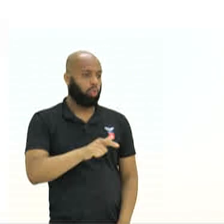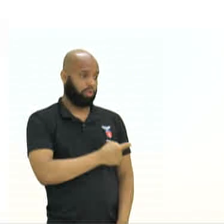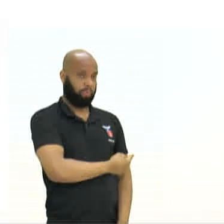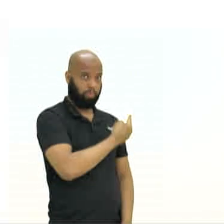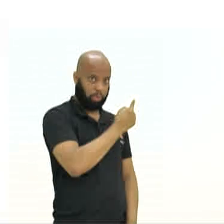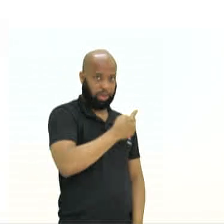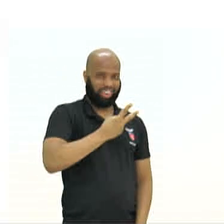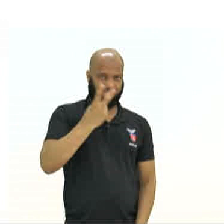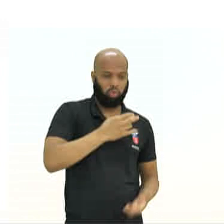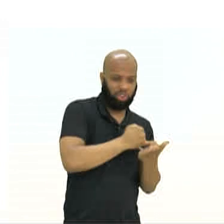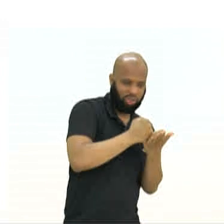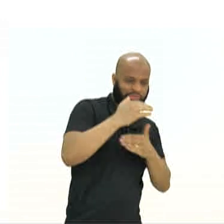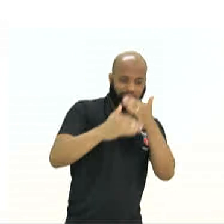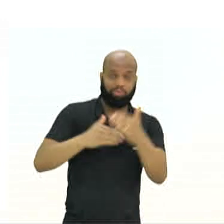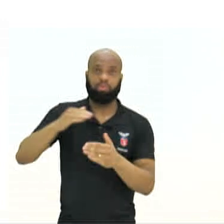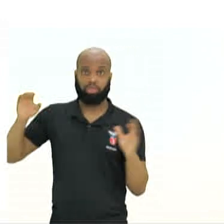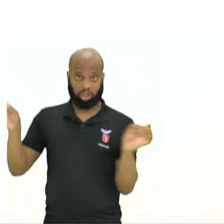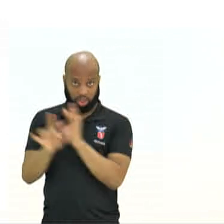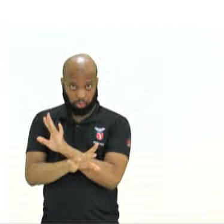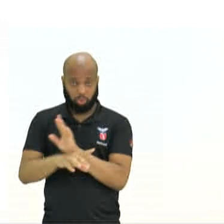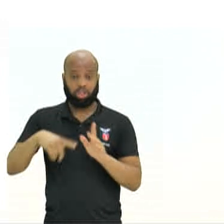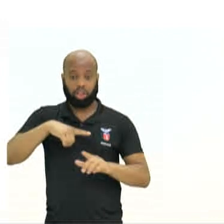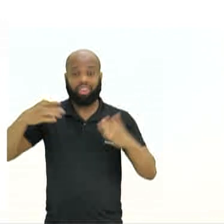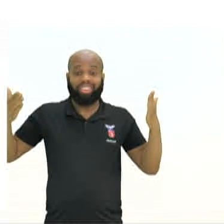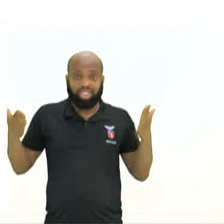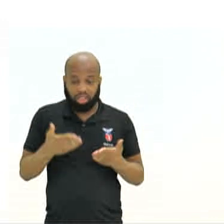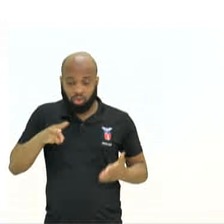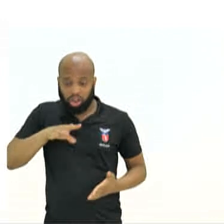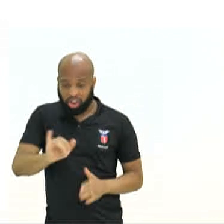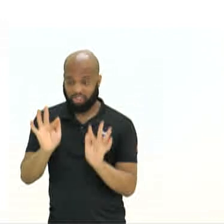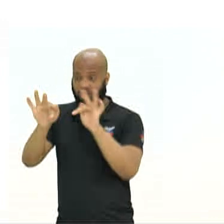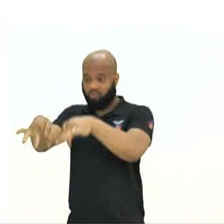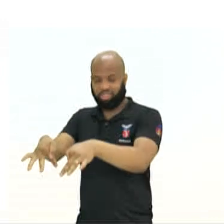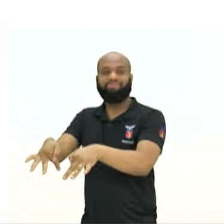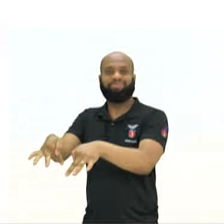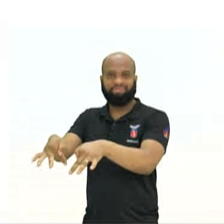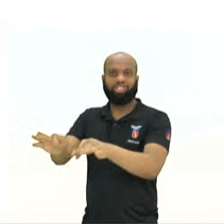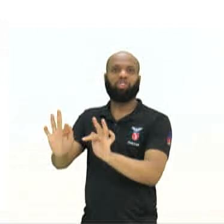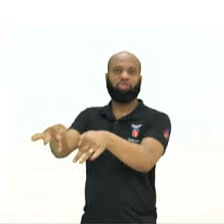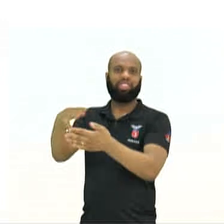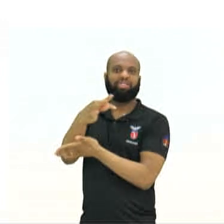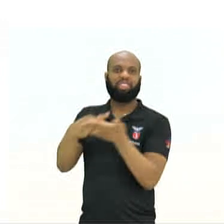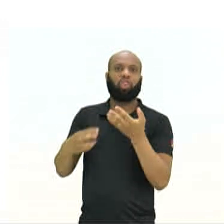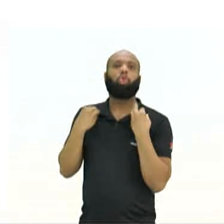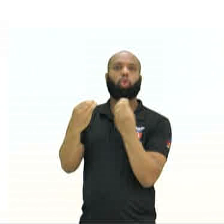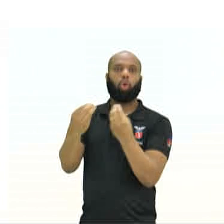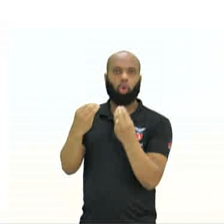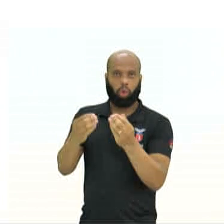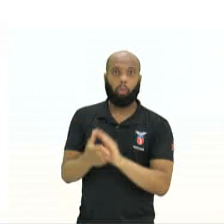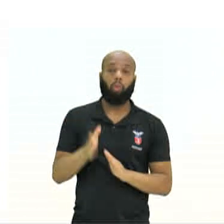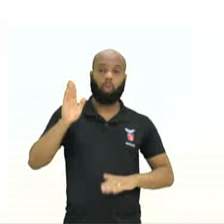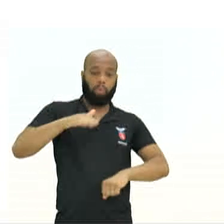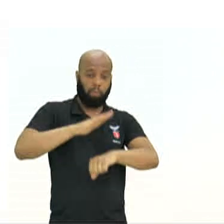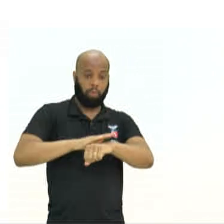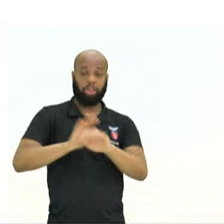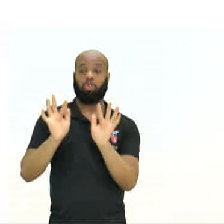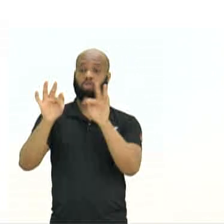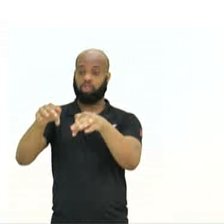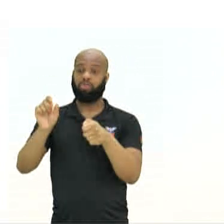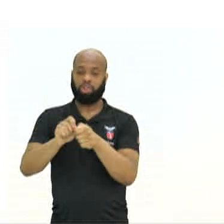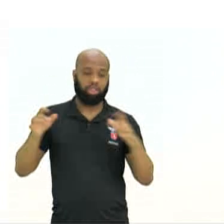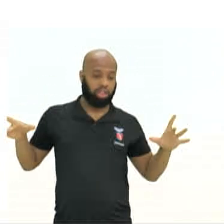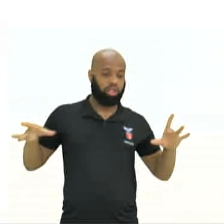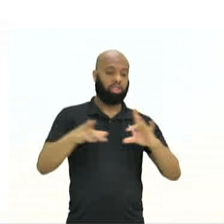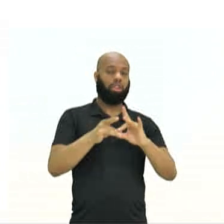etapas, nós já vimos as duas primeiras etapas, cabe à conclusão fechar o texto. Ela é a parte final que condensa os